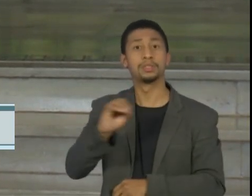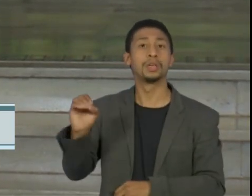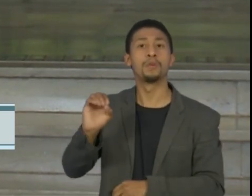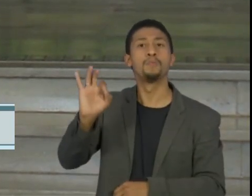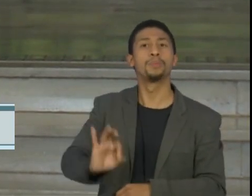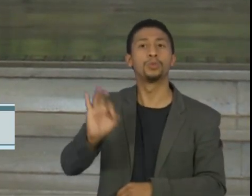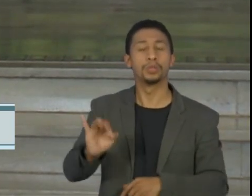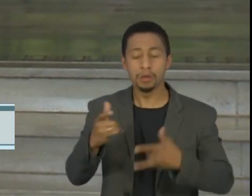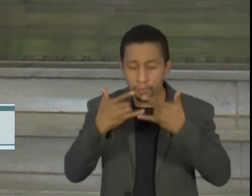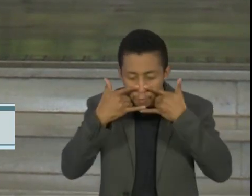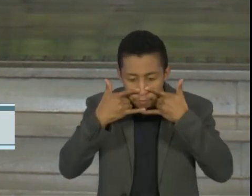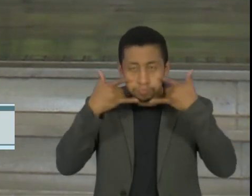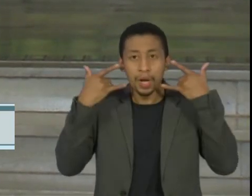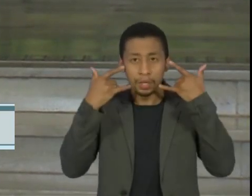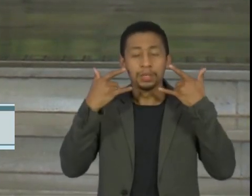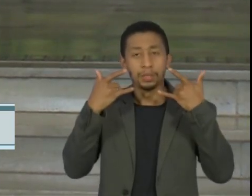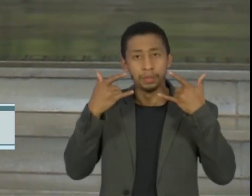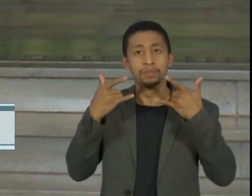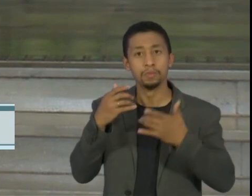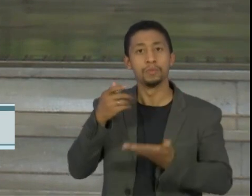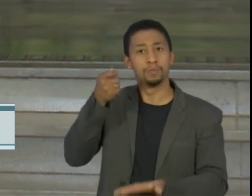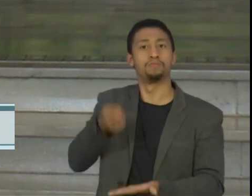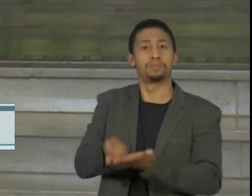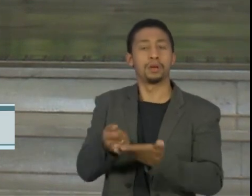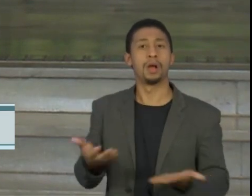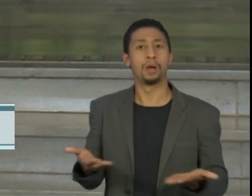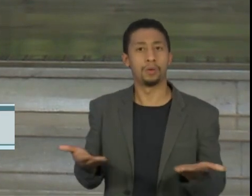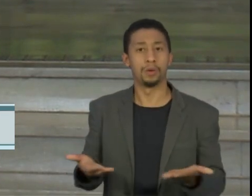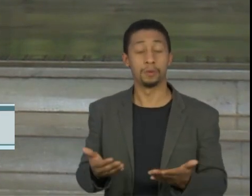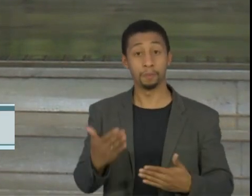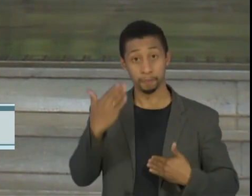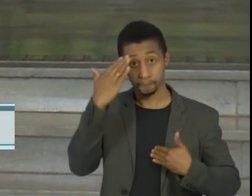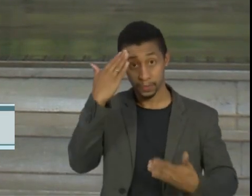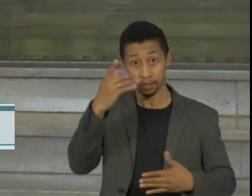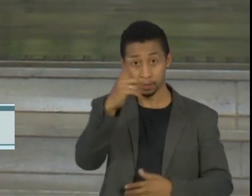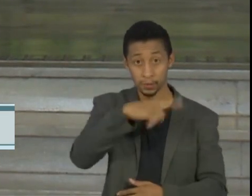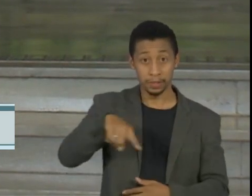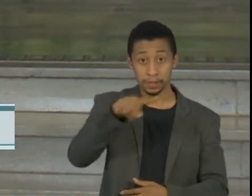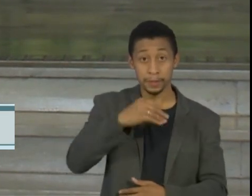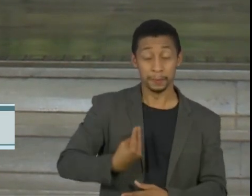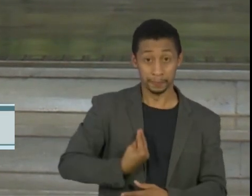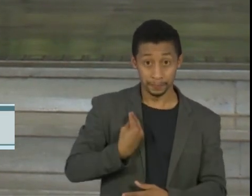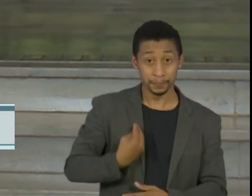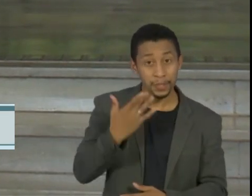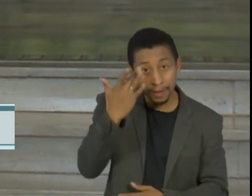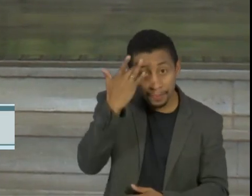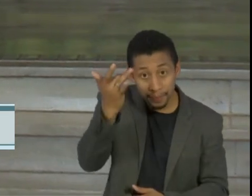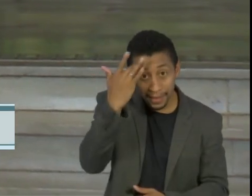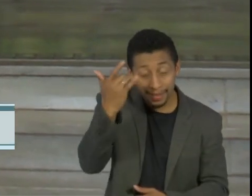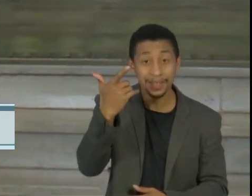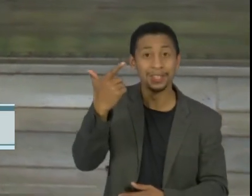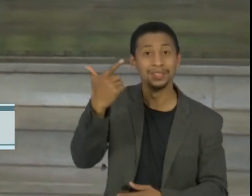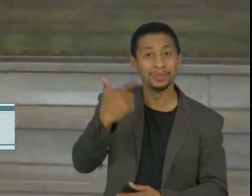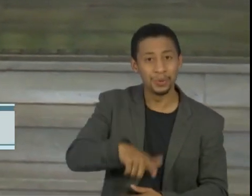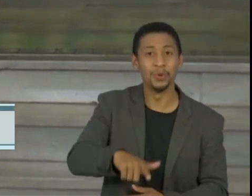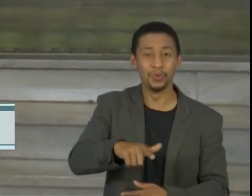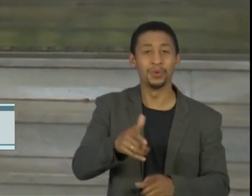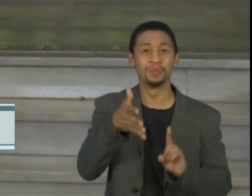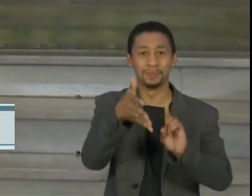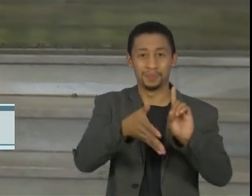São Paulo usando máscaras a partir de agora. Muito obrigado a todos pela presença. Amanhã temos nova coletiva no horário regular